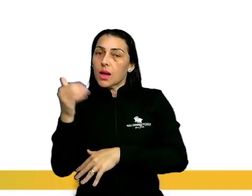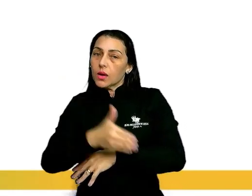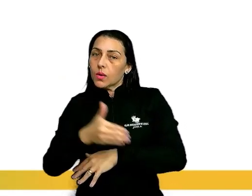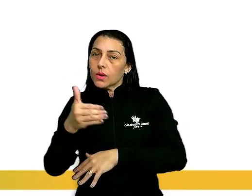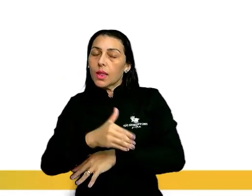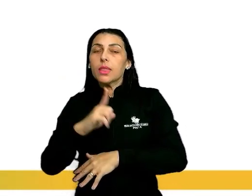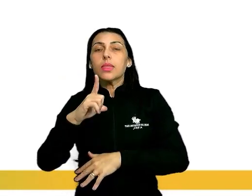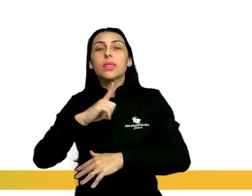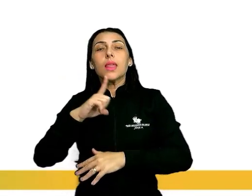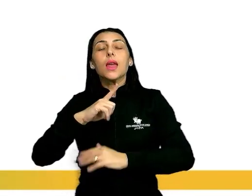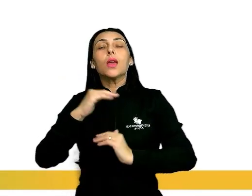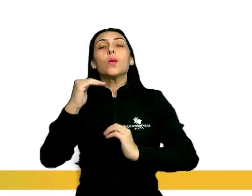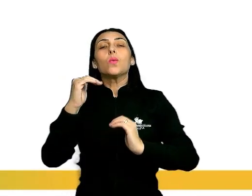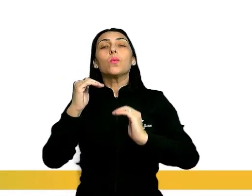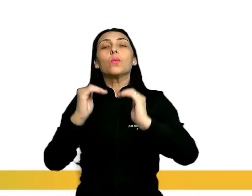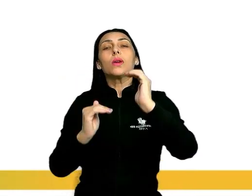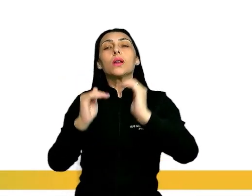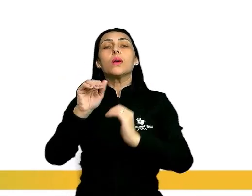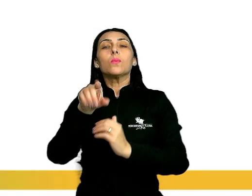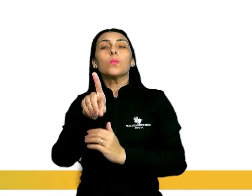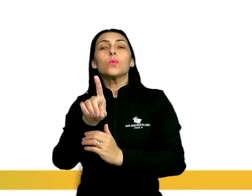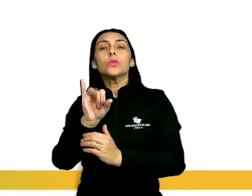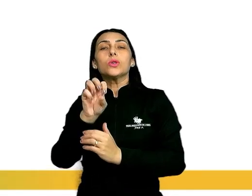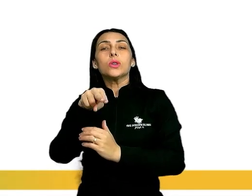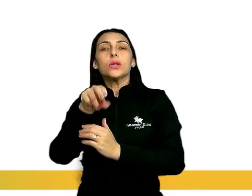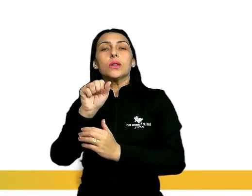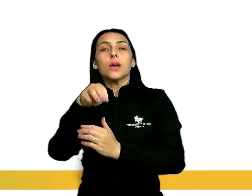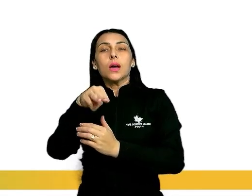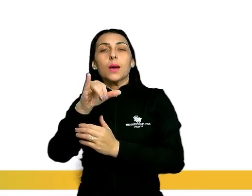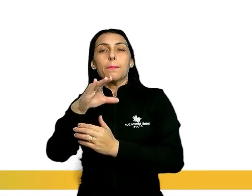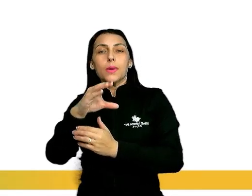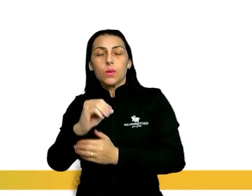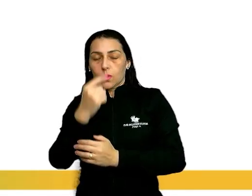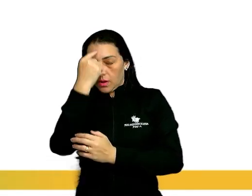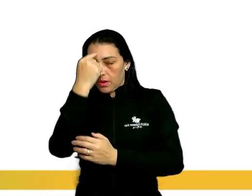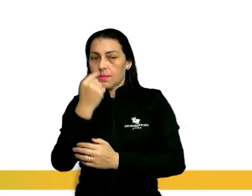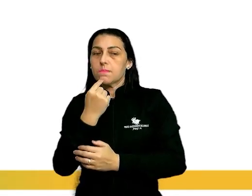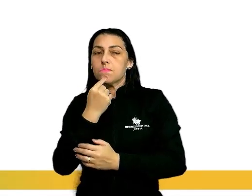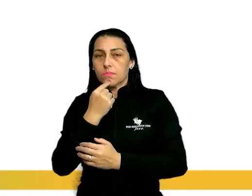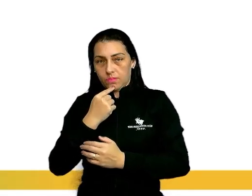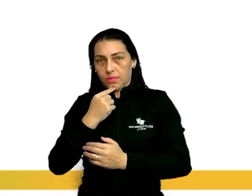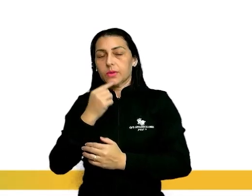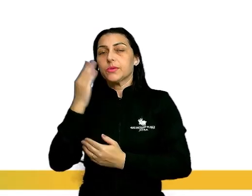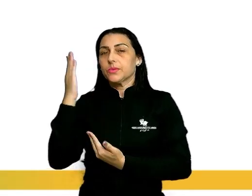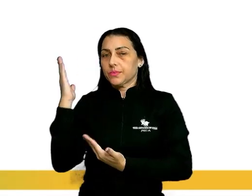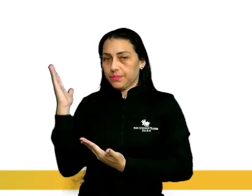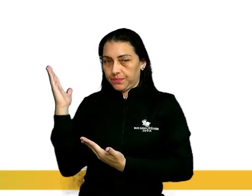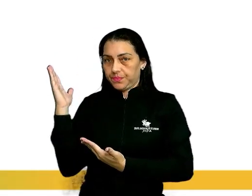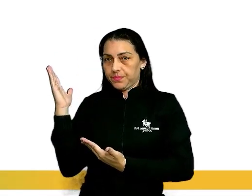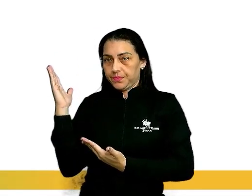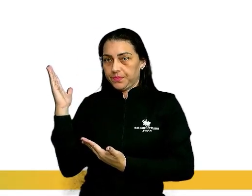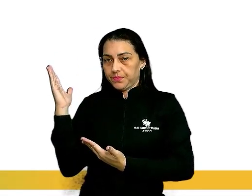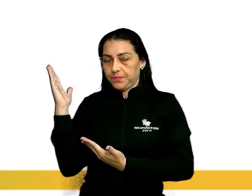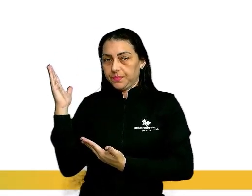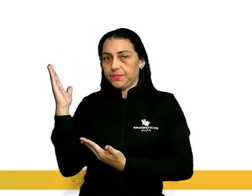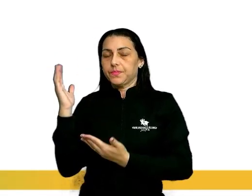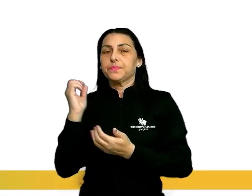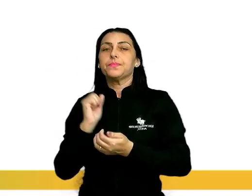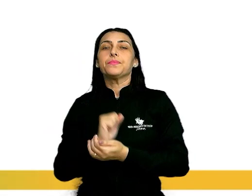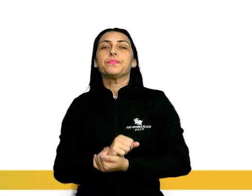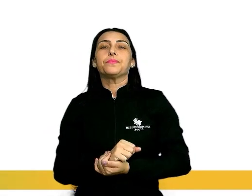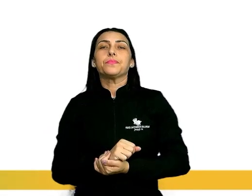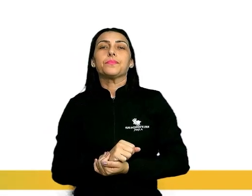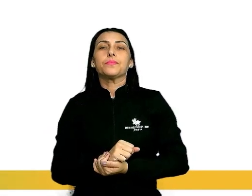equilíbrio dinâmico e é o caso aqui da nossa da nossa imagem abaixo aqui no slide temos um equilíbrio dinâmico